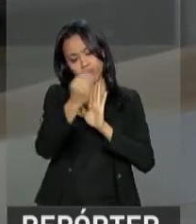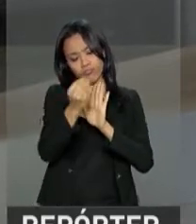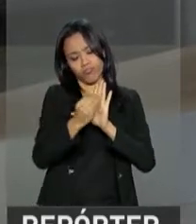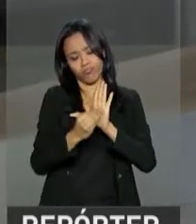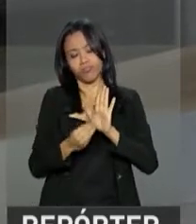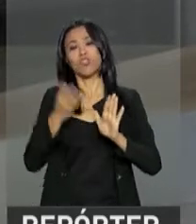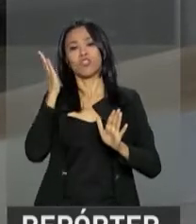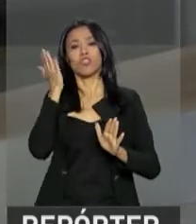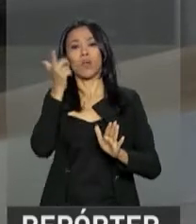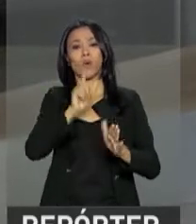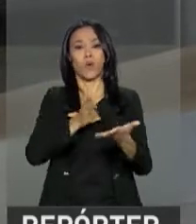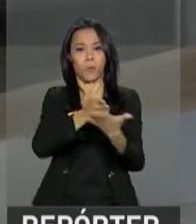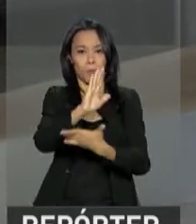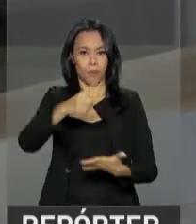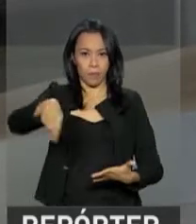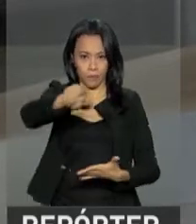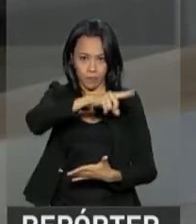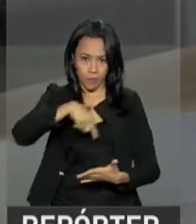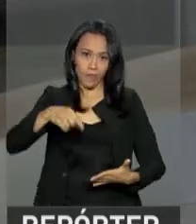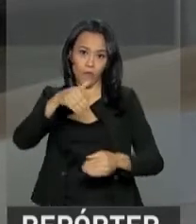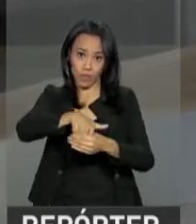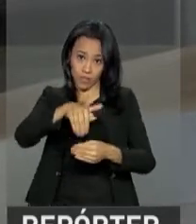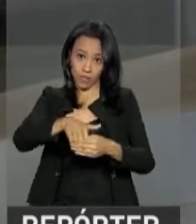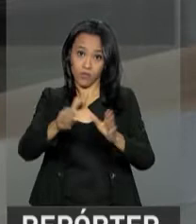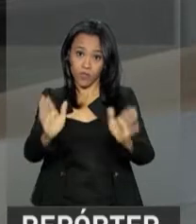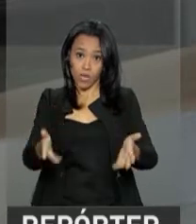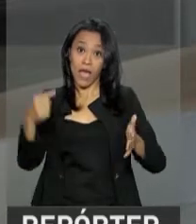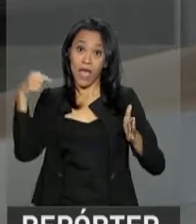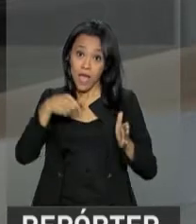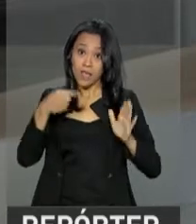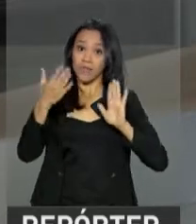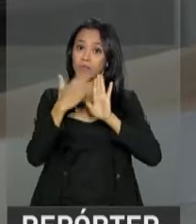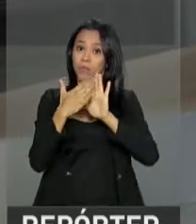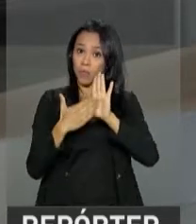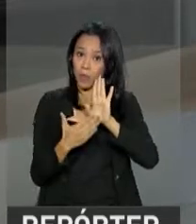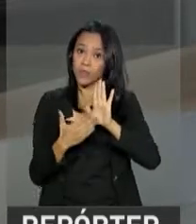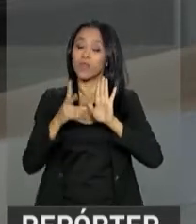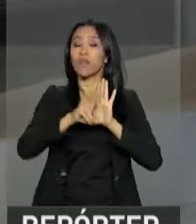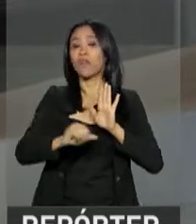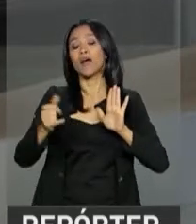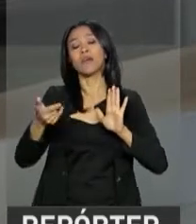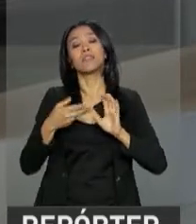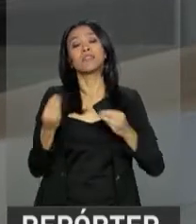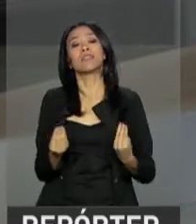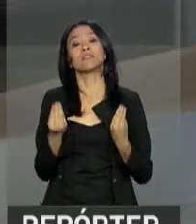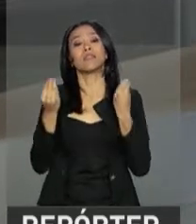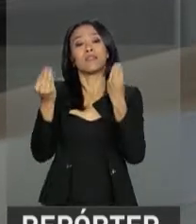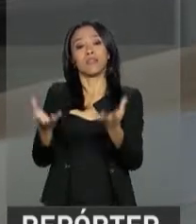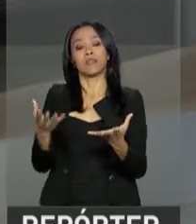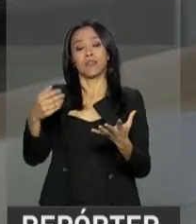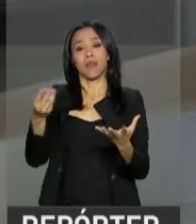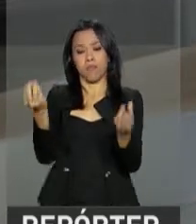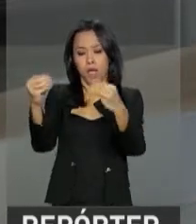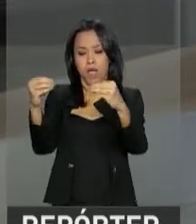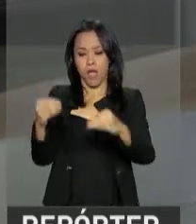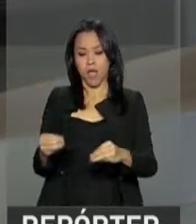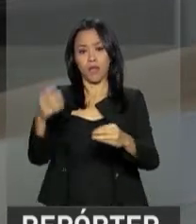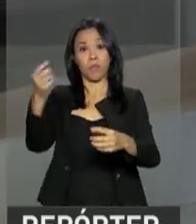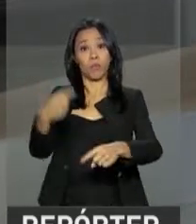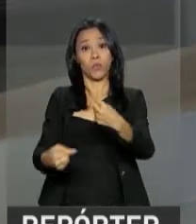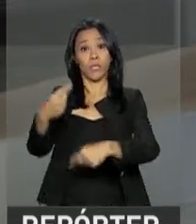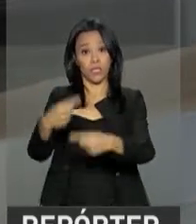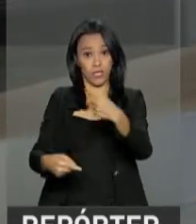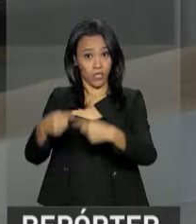e agora essas propostas vão servir de base para políticas de promoção de igualdade racial dos